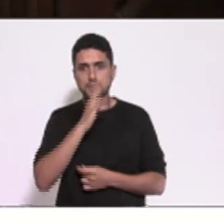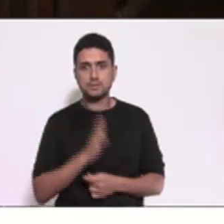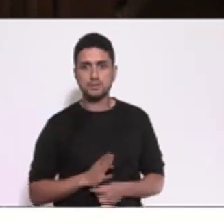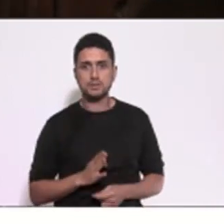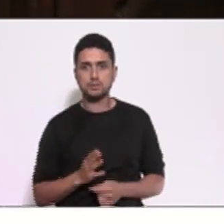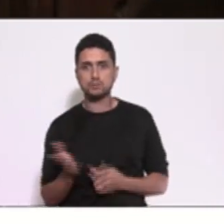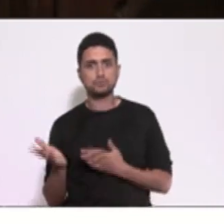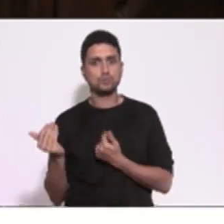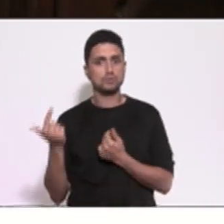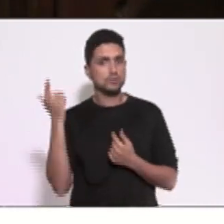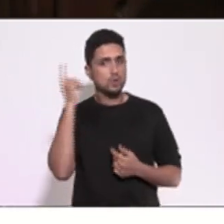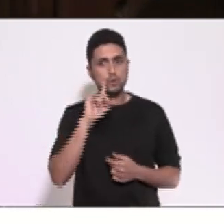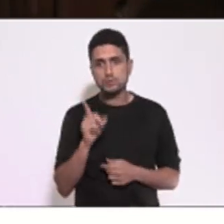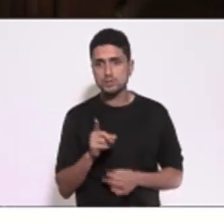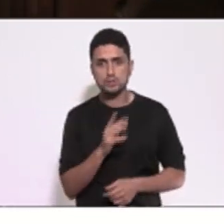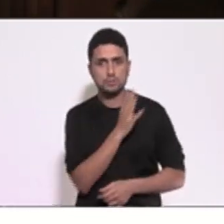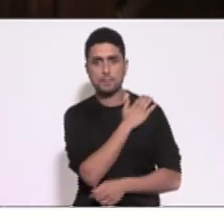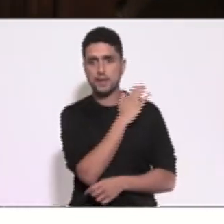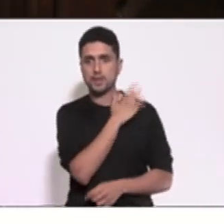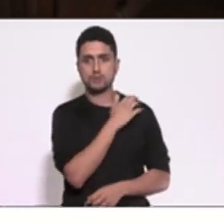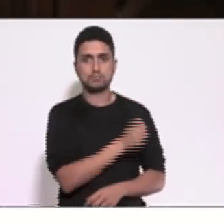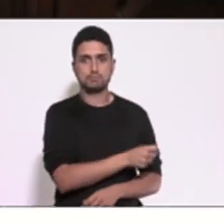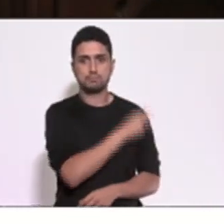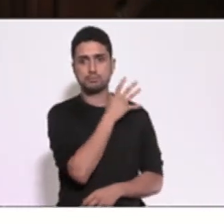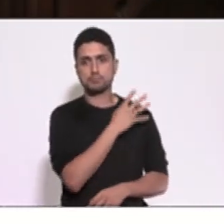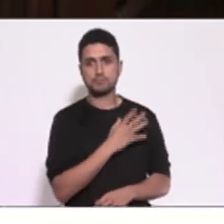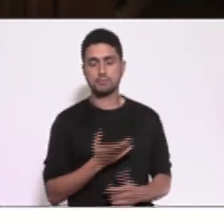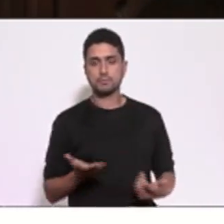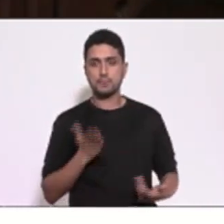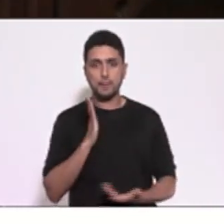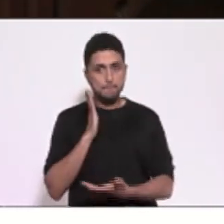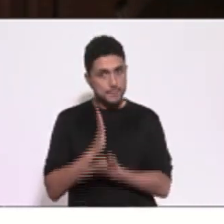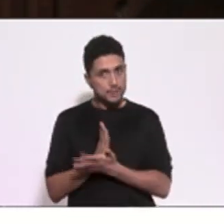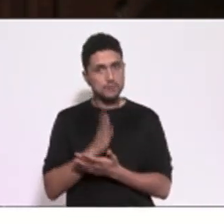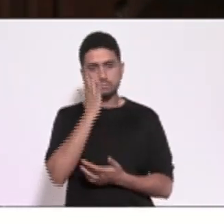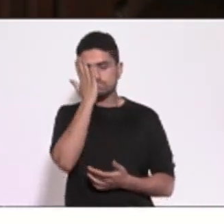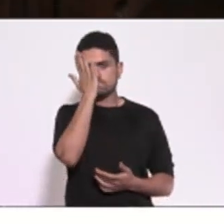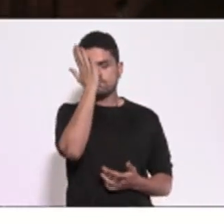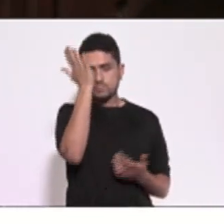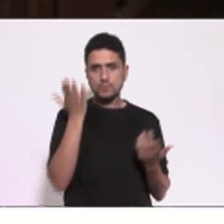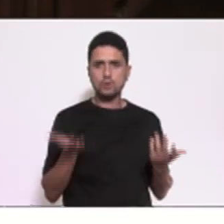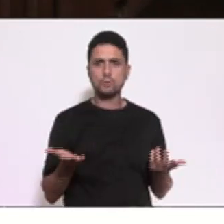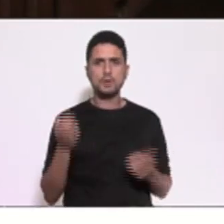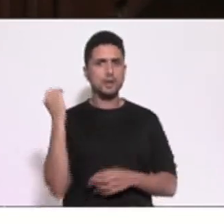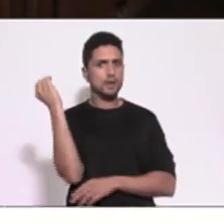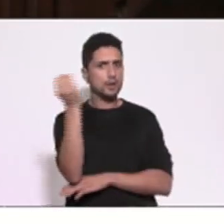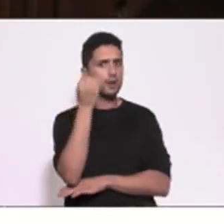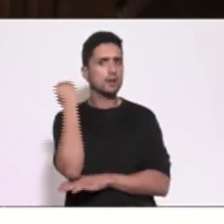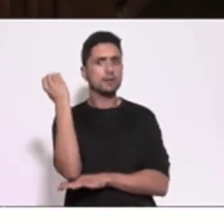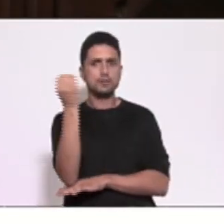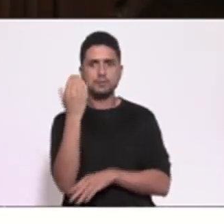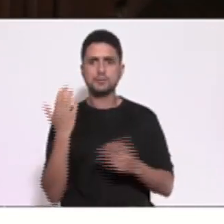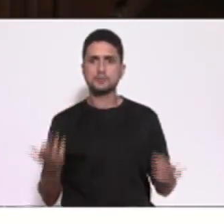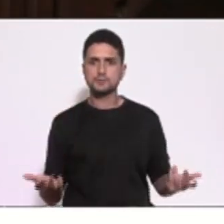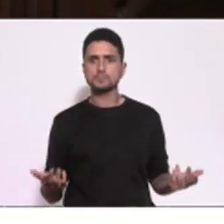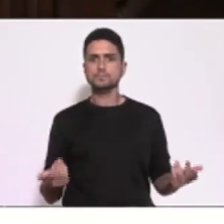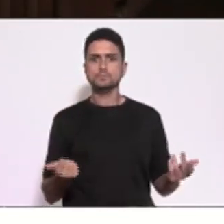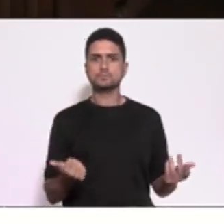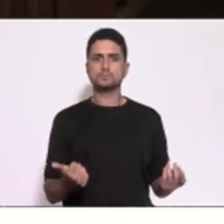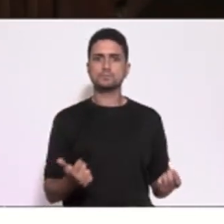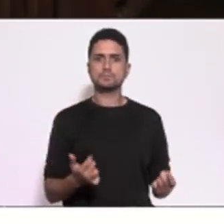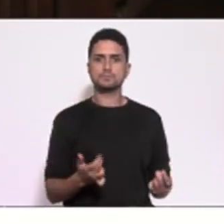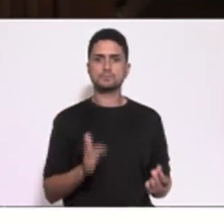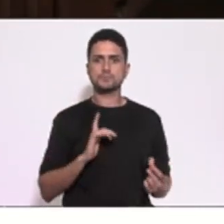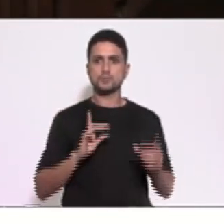à juventude, completaram o ensino médio. Pouco menos da metade. Portanto, é gravíssimo o quadro ainda de garantia do